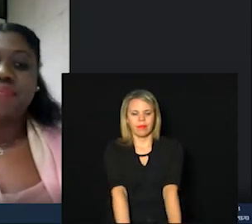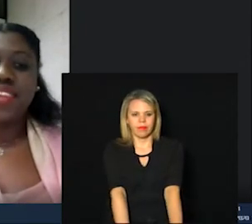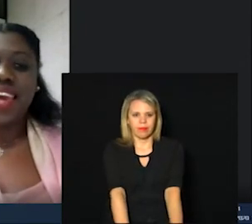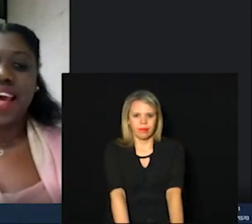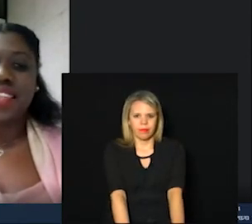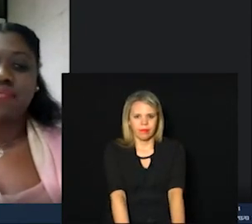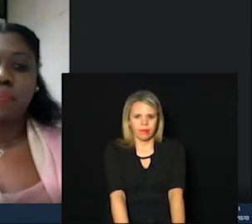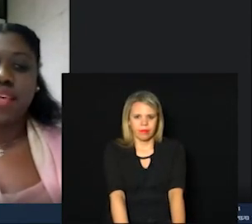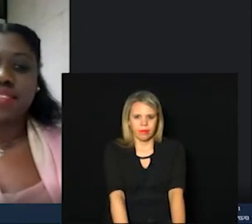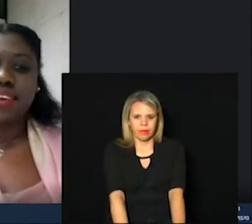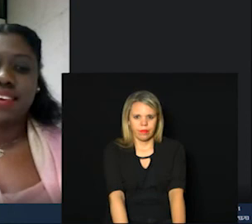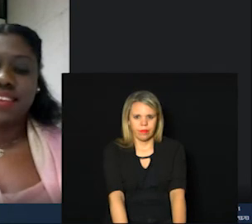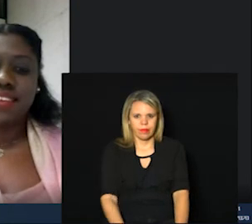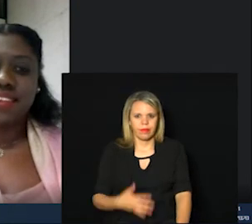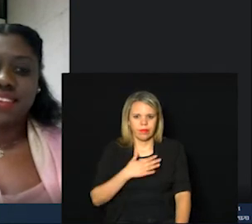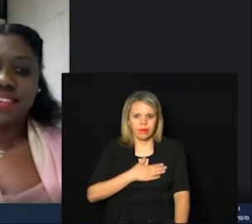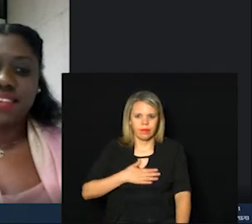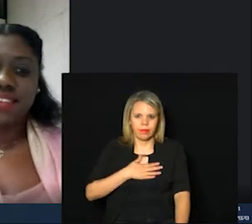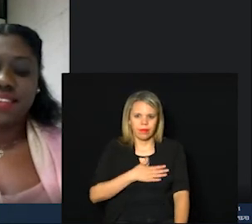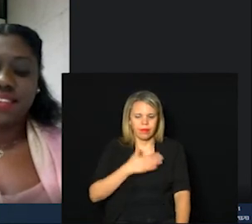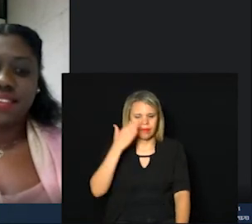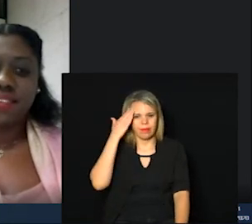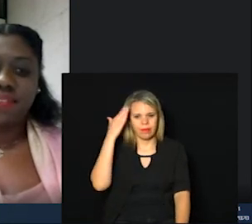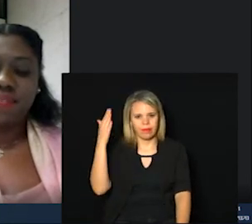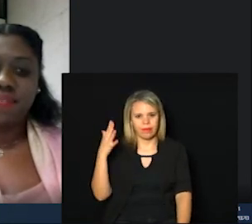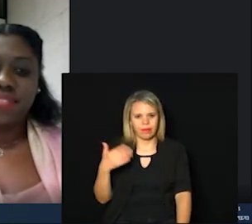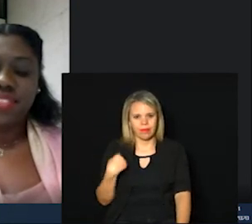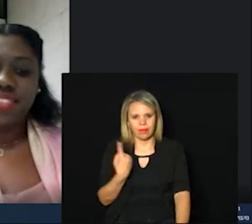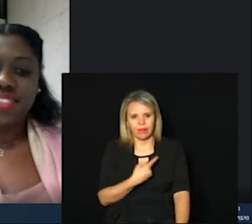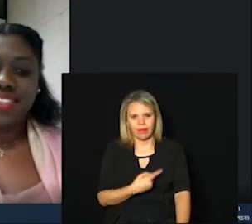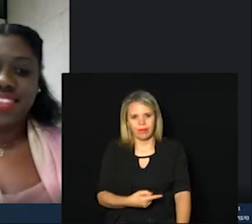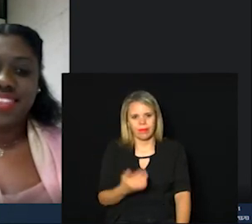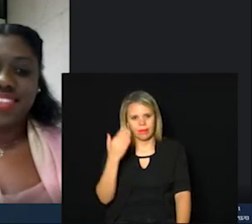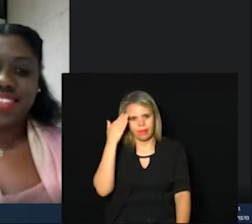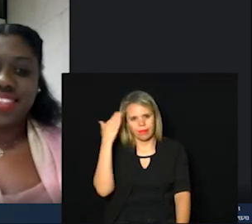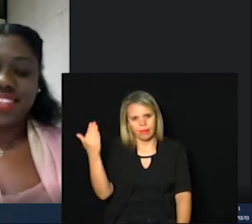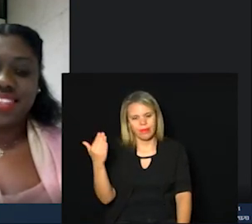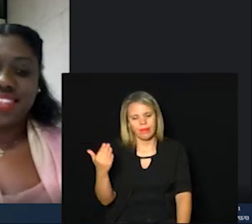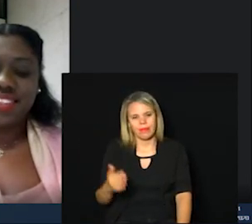Obrigada, foi um prazer. Todo nosso, obrigada. Todo nosso mesmo.